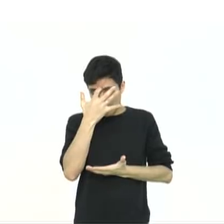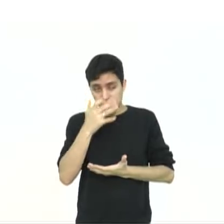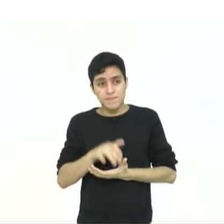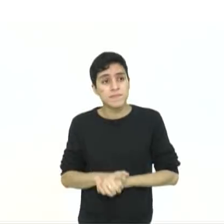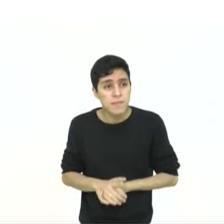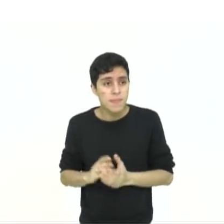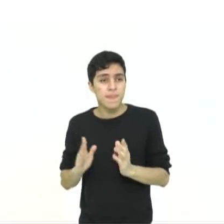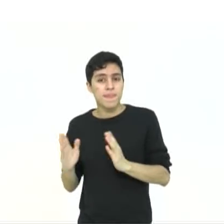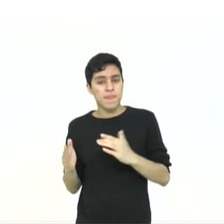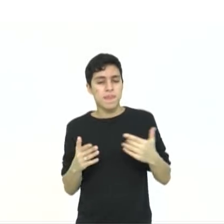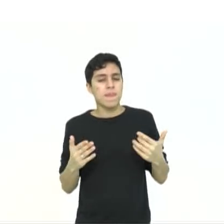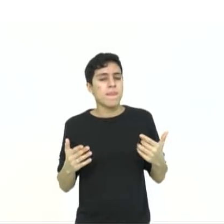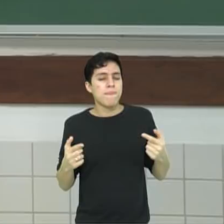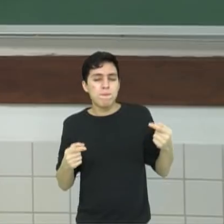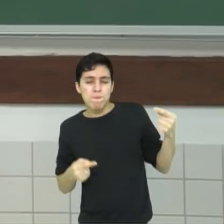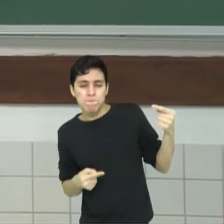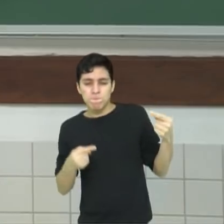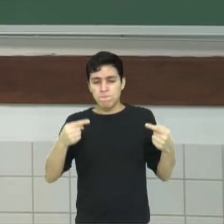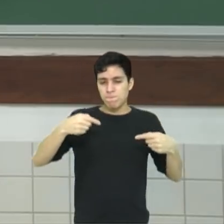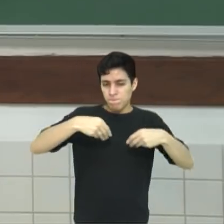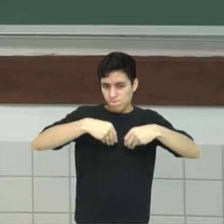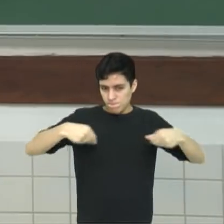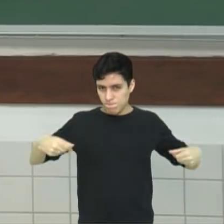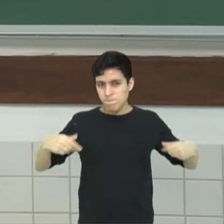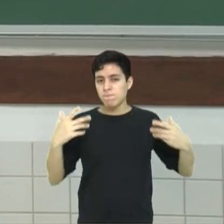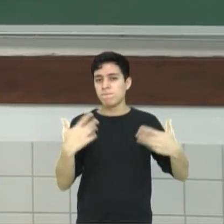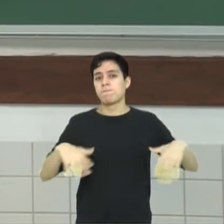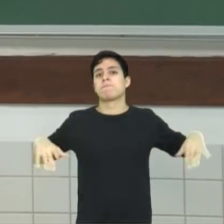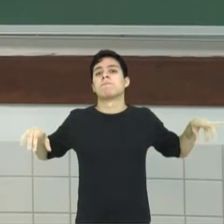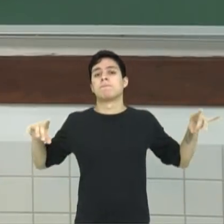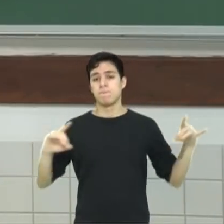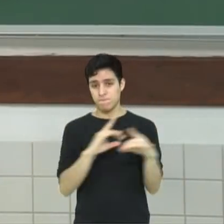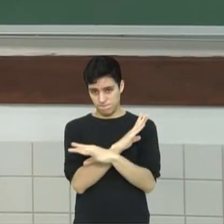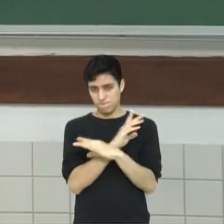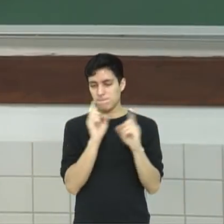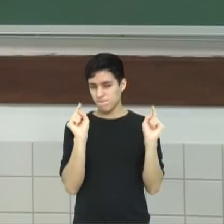disputas territoriais, esse é o principal ponto. Fecho